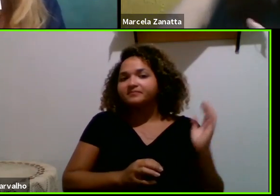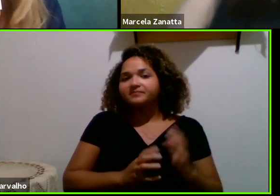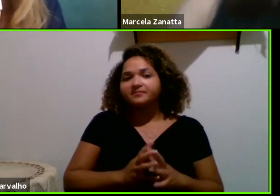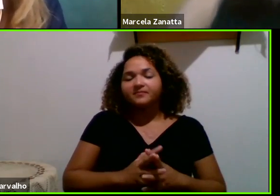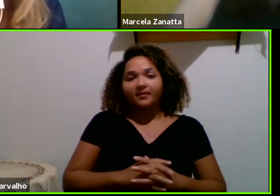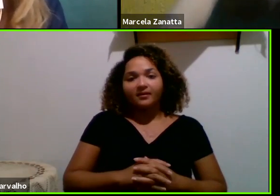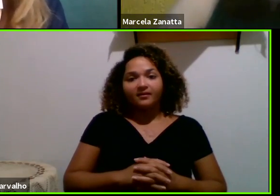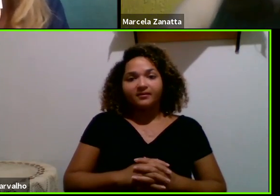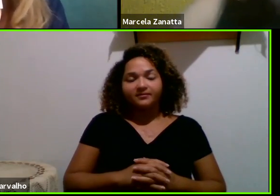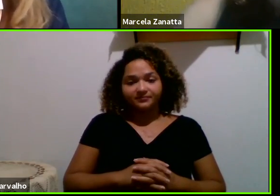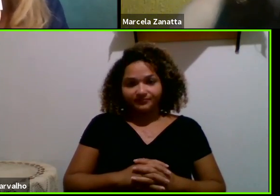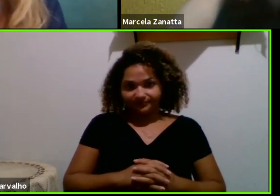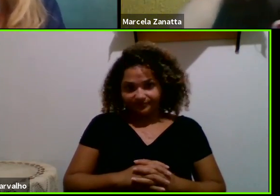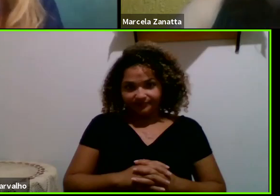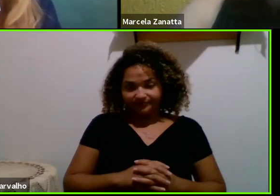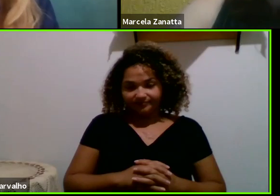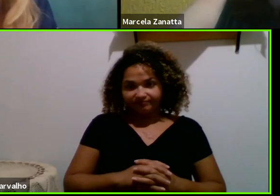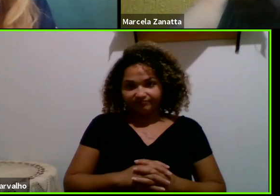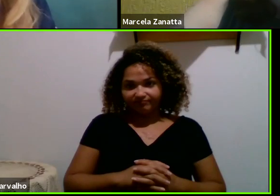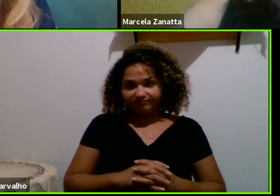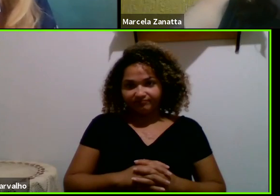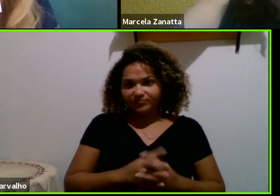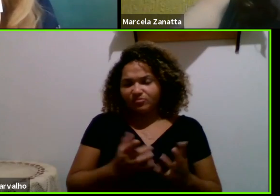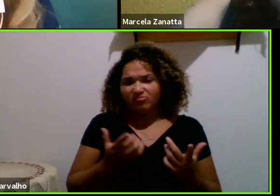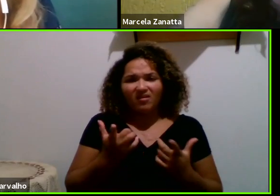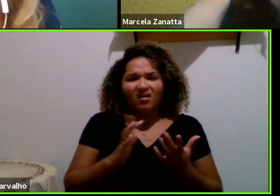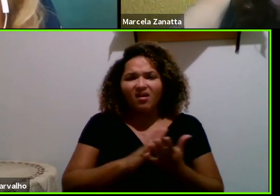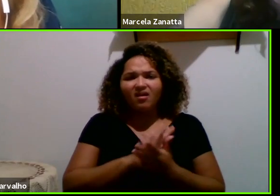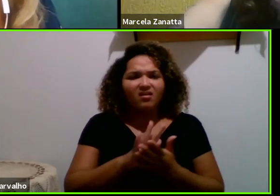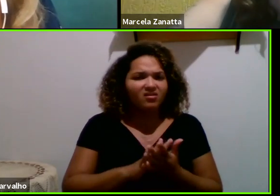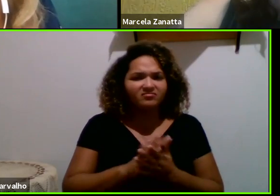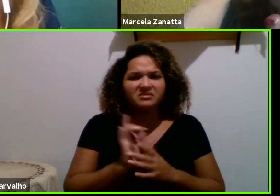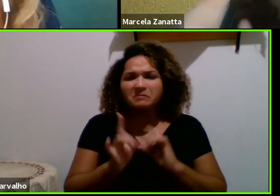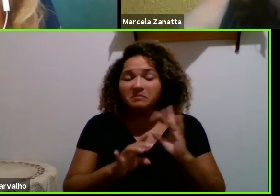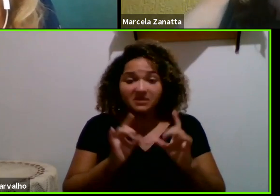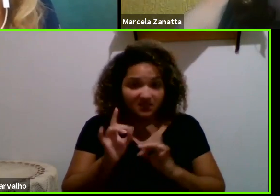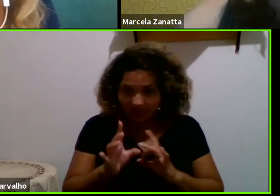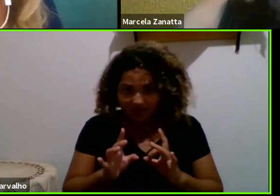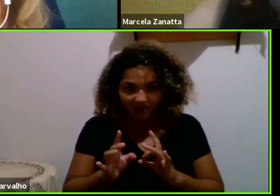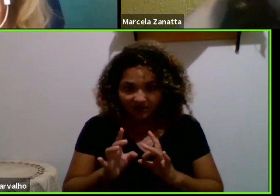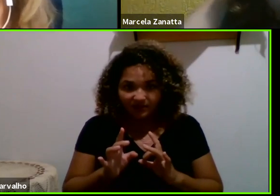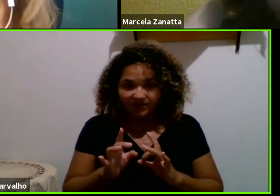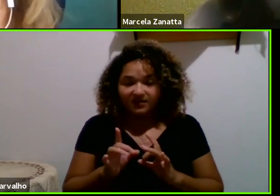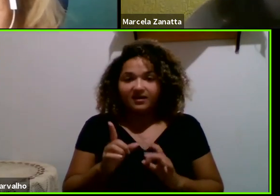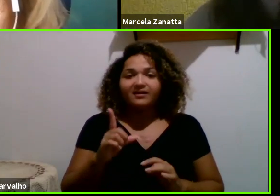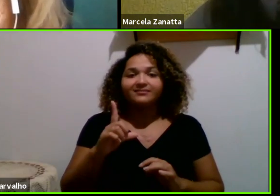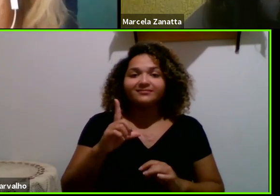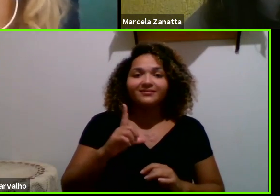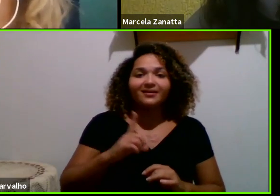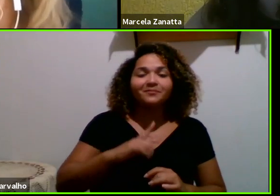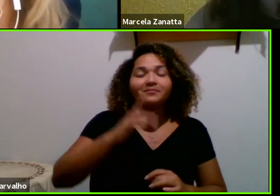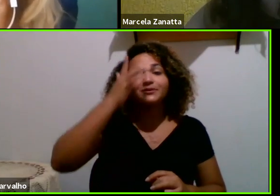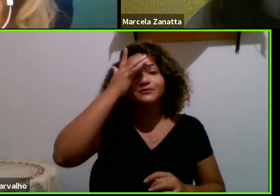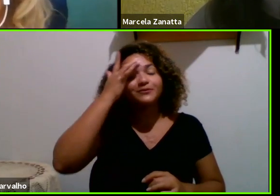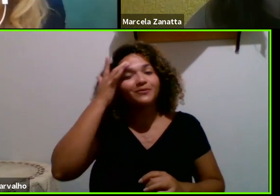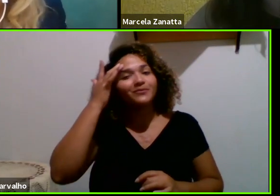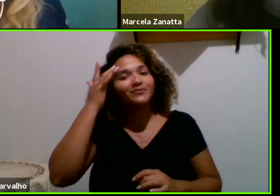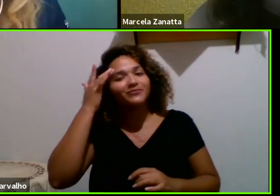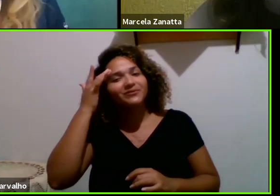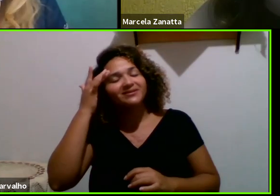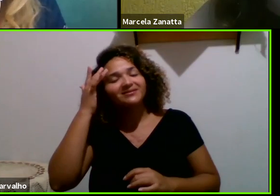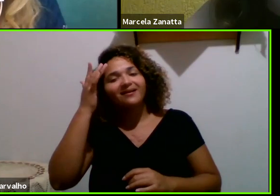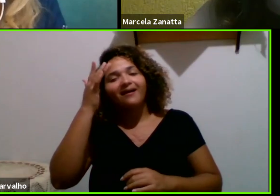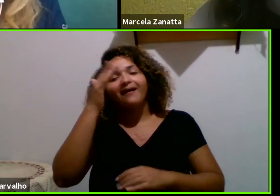enfim. Ali não tem nenhuma tecnologia especial. Ali tem gentileza, tem acolhimento, tem